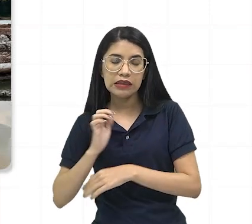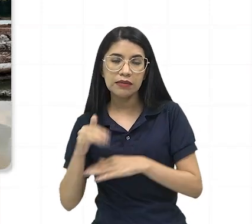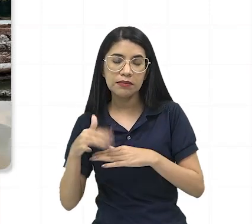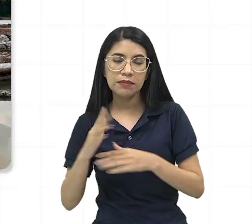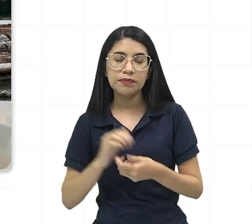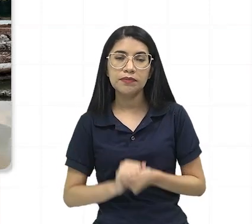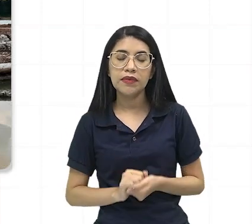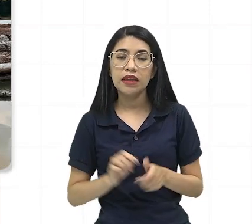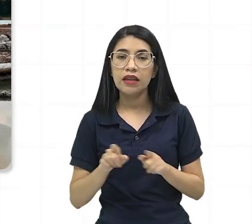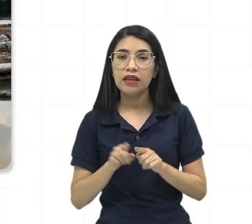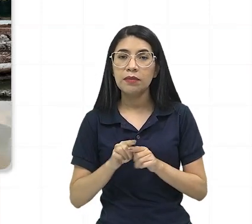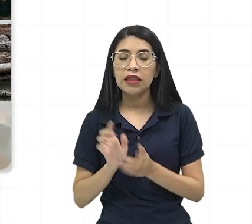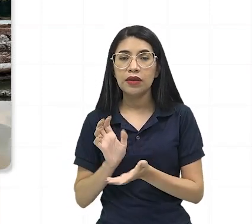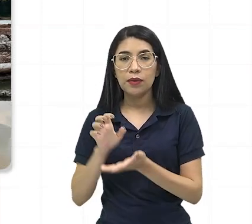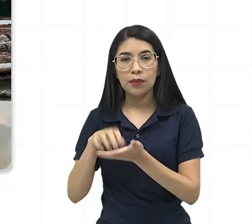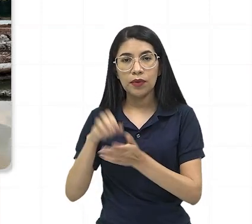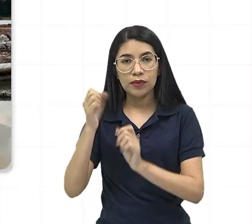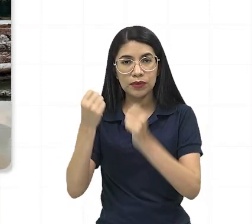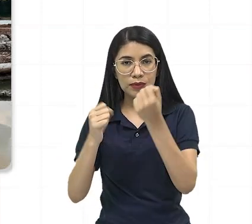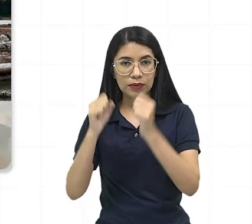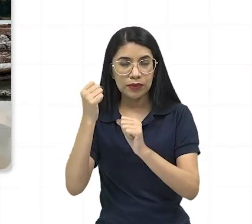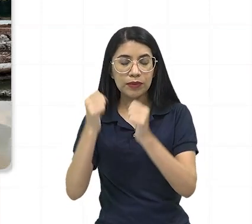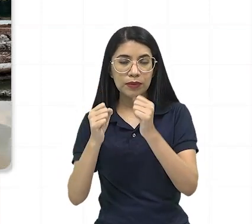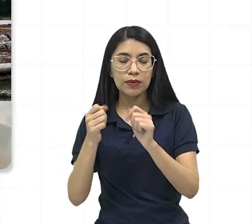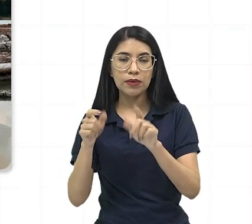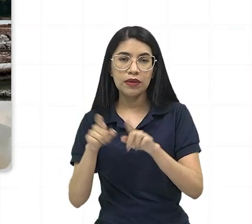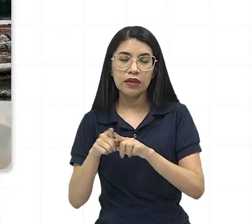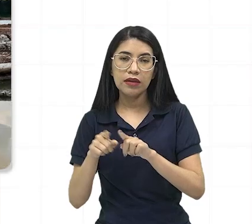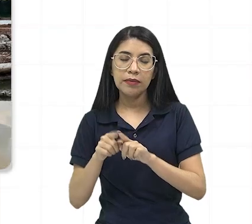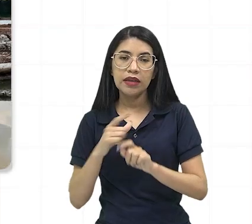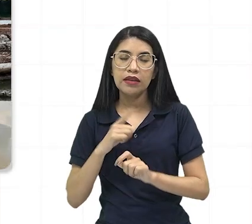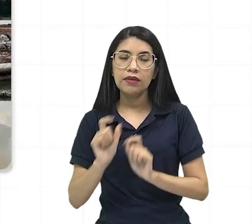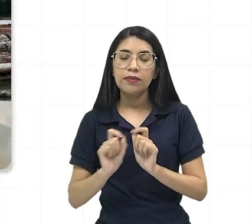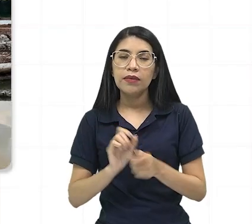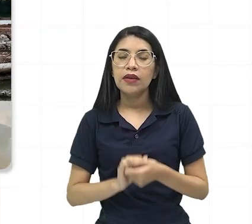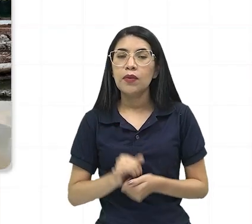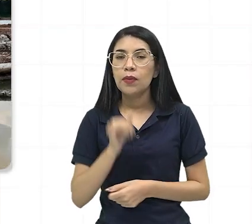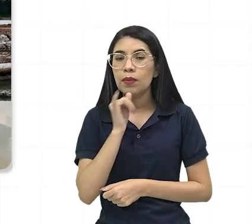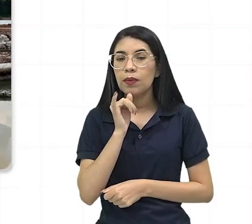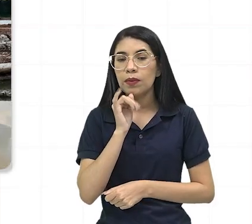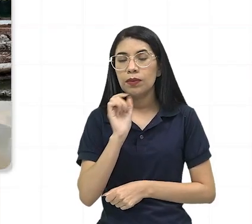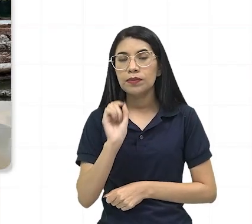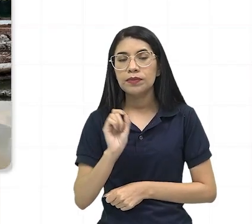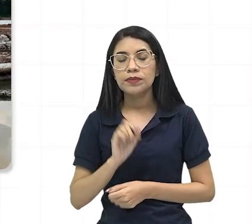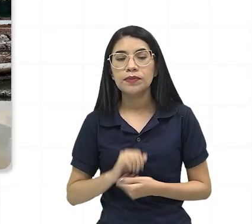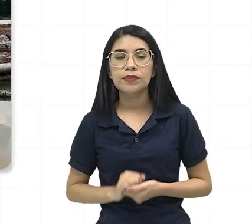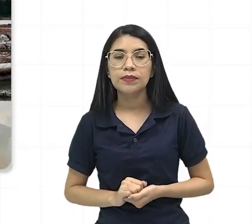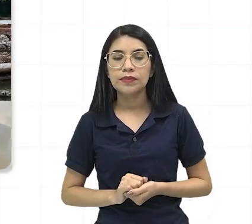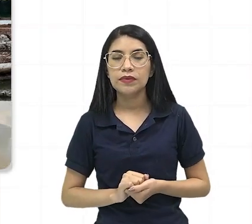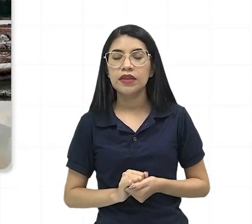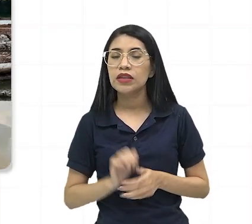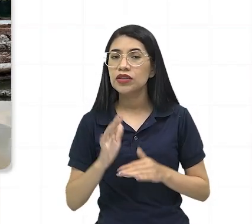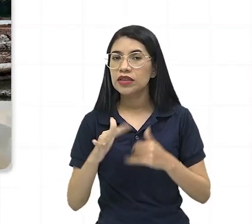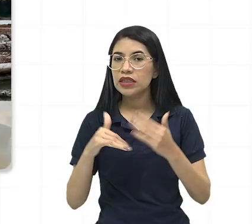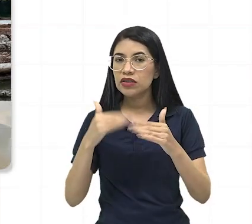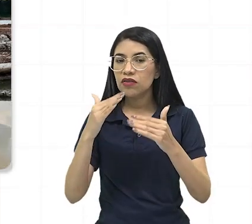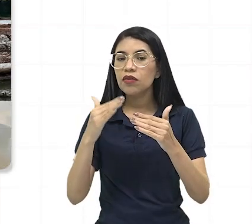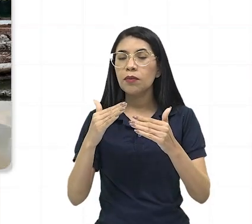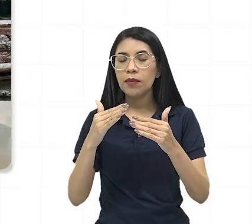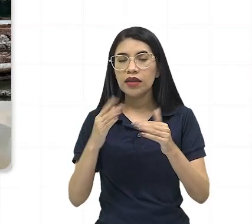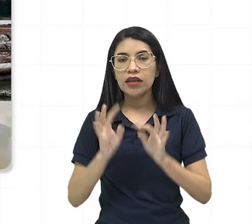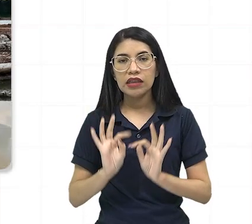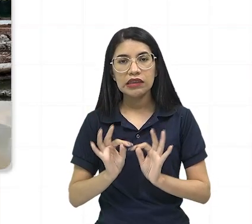de um lado o polo industrial de Manaus, né, do distrito industrial, que é exemplo ali de que de desenvolvimento,